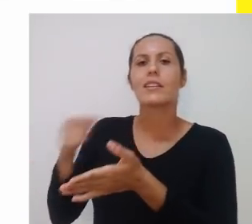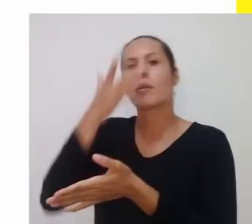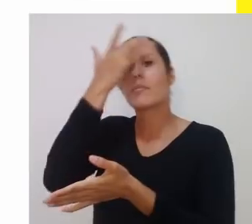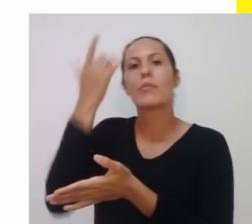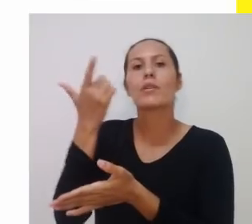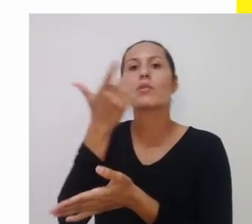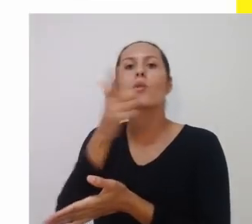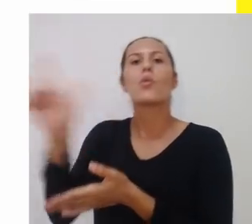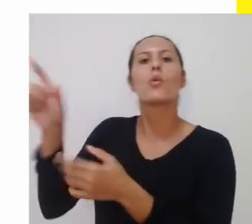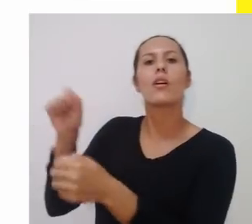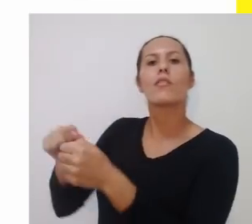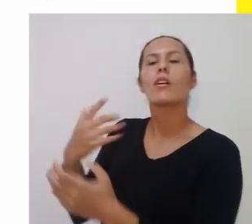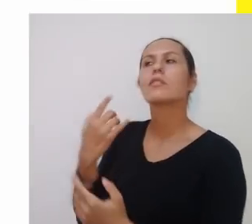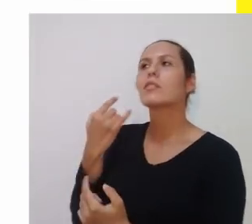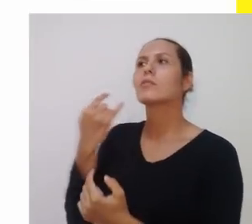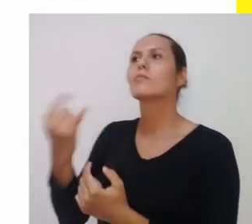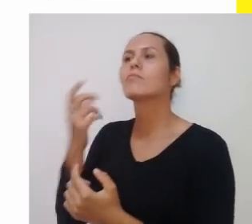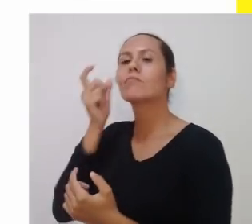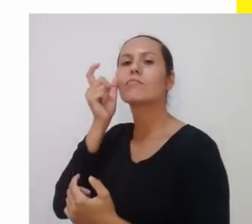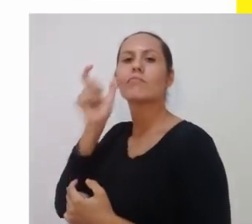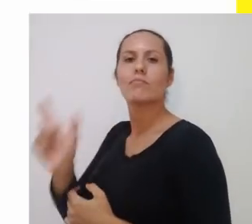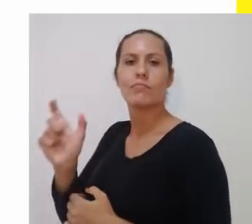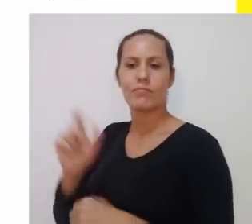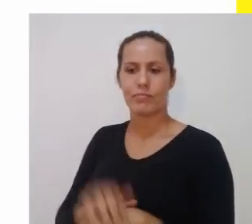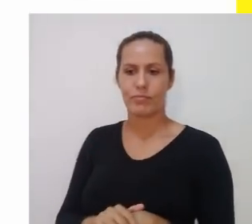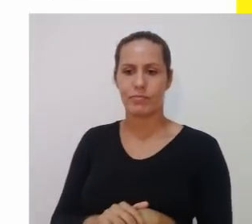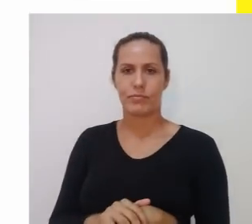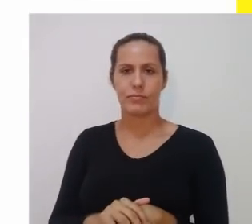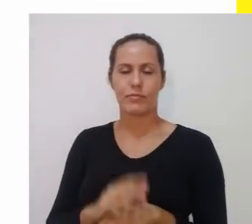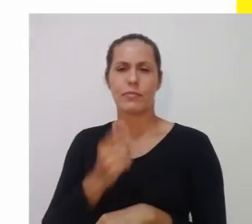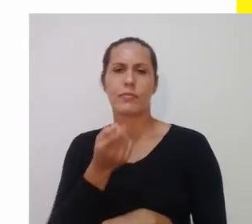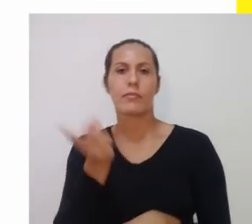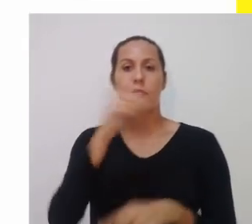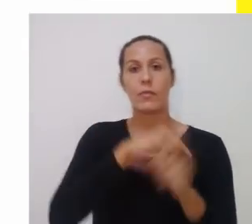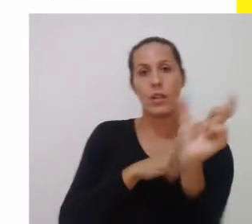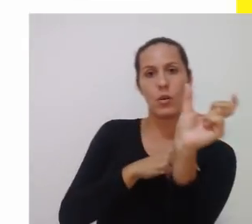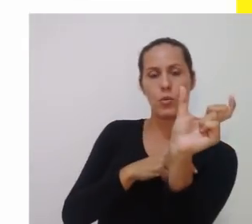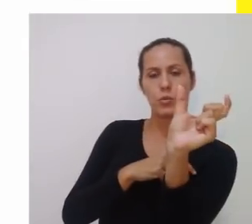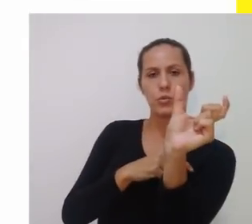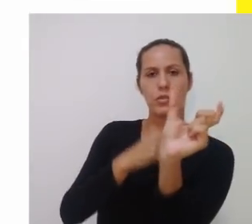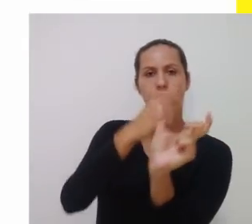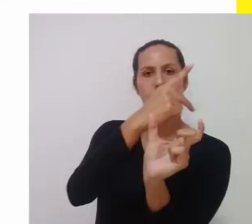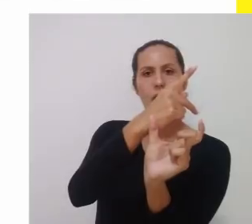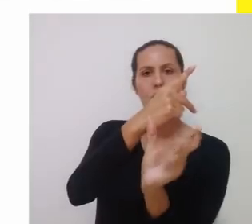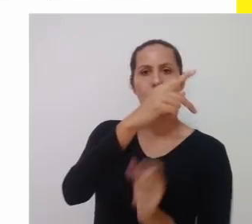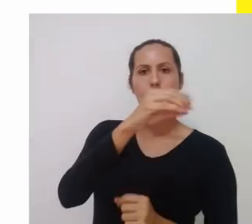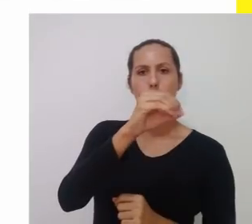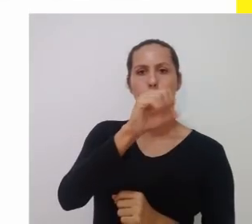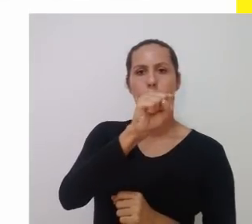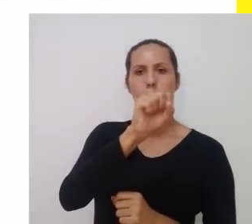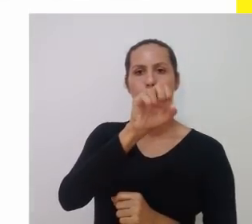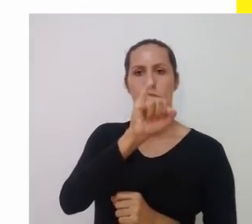podem acompanhar alguém que faz. E agora a primeira palavra,